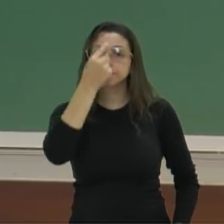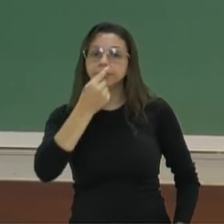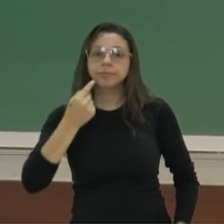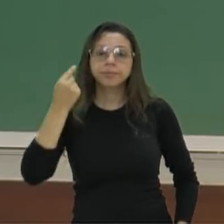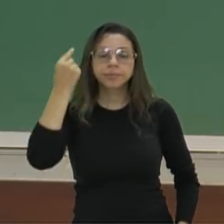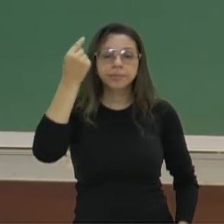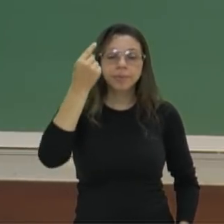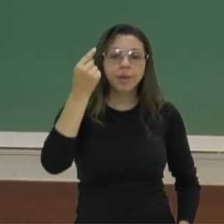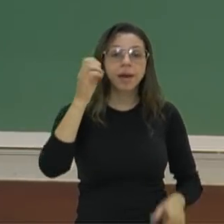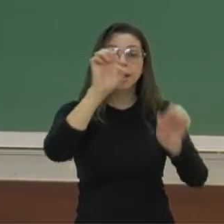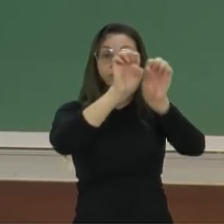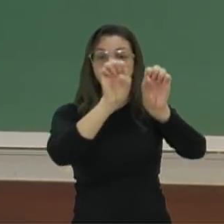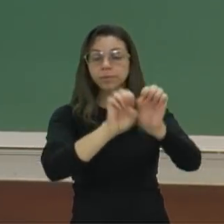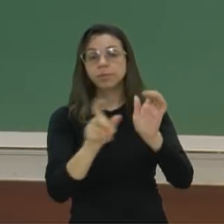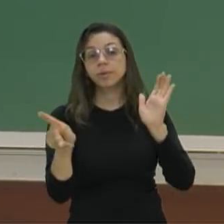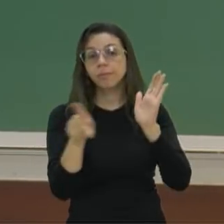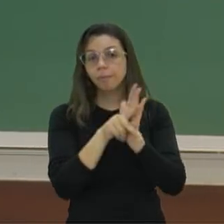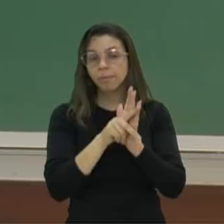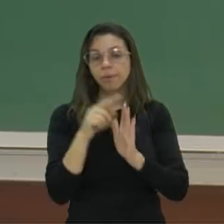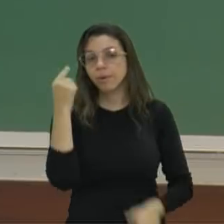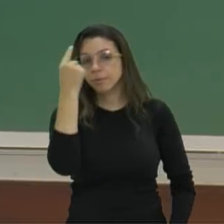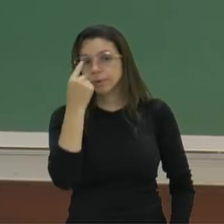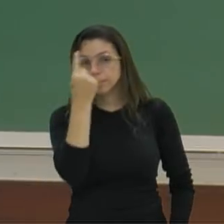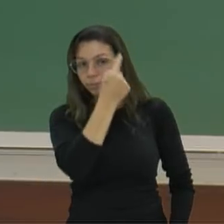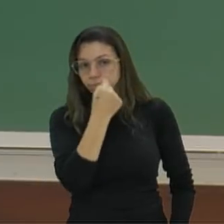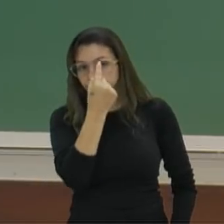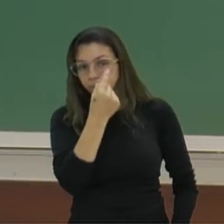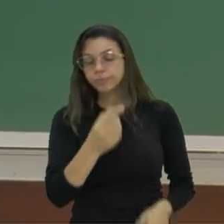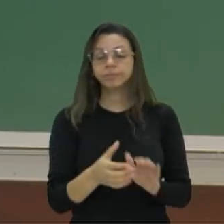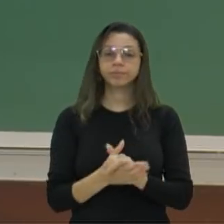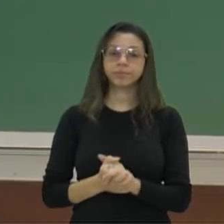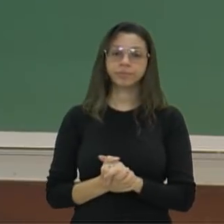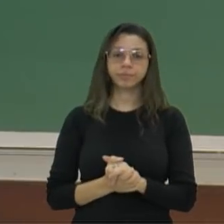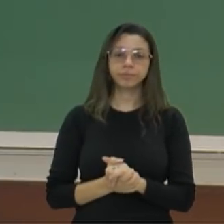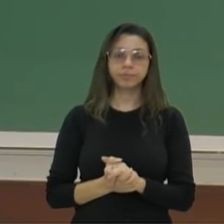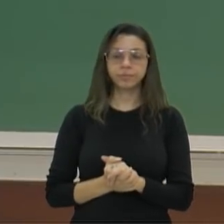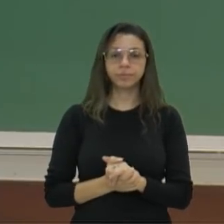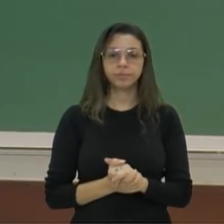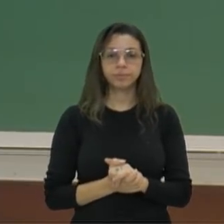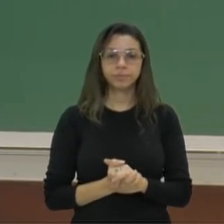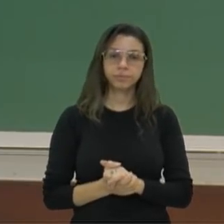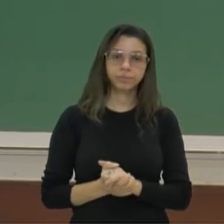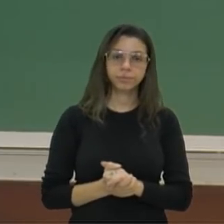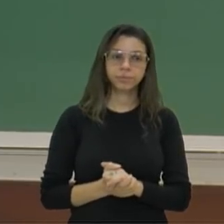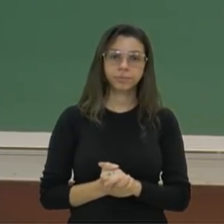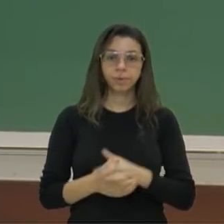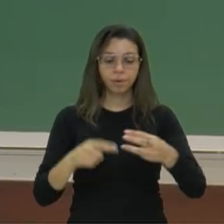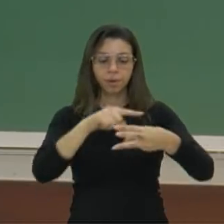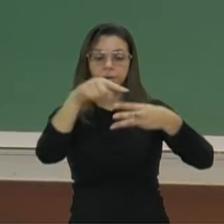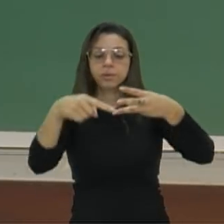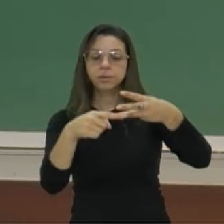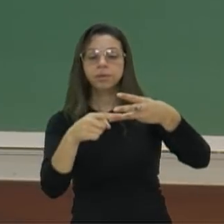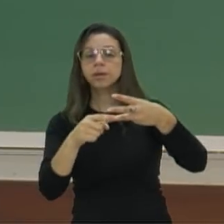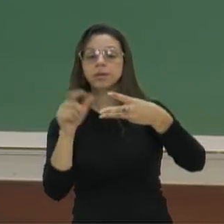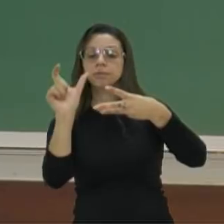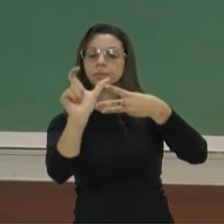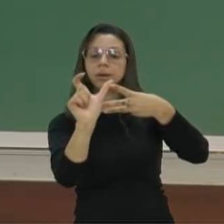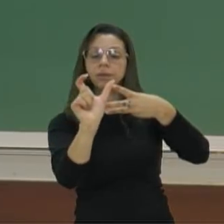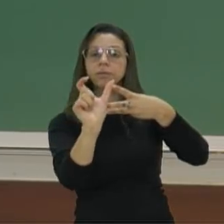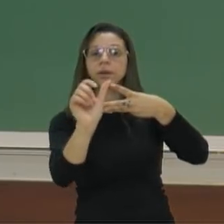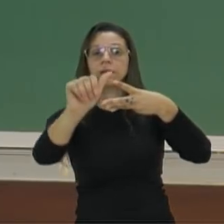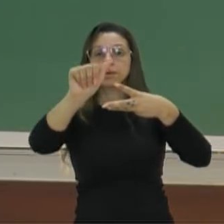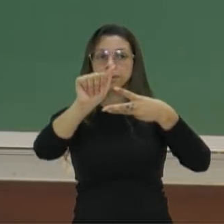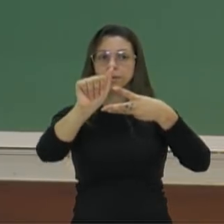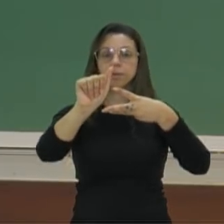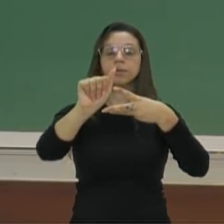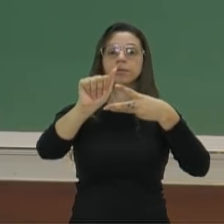Então acompanhem comigo na atividade número 1. Associe corretamente essas três palavras. Letra A, quando